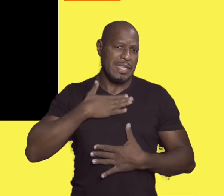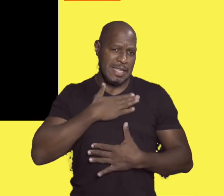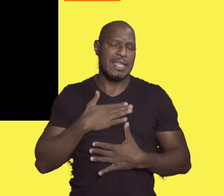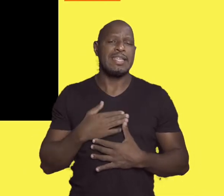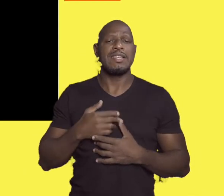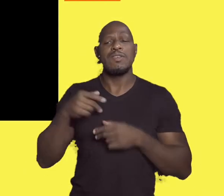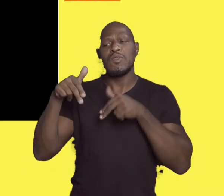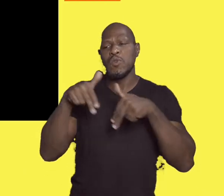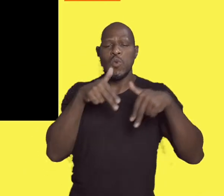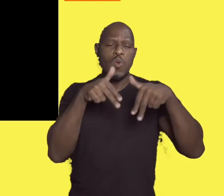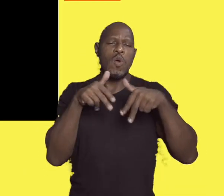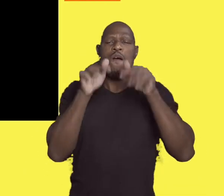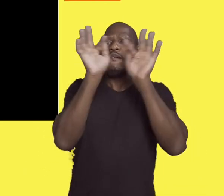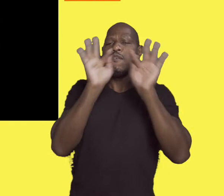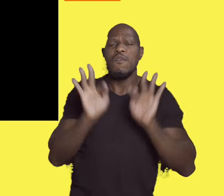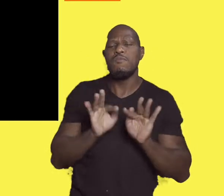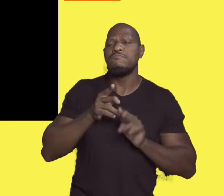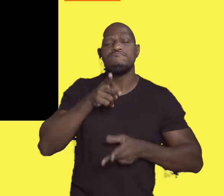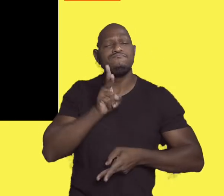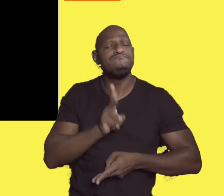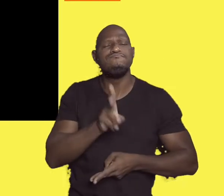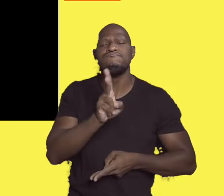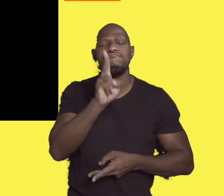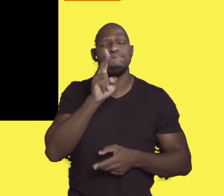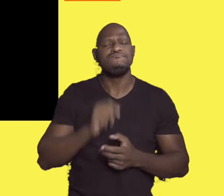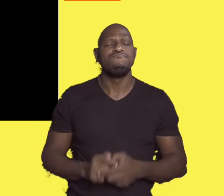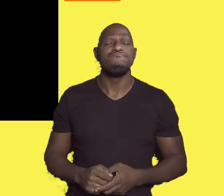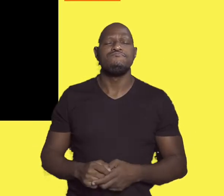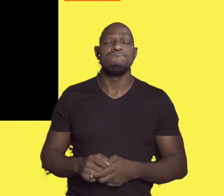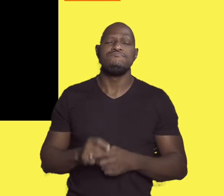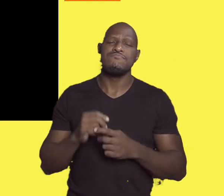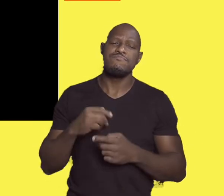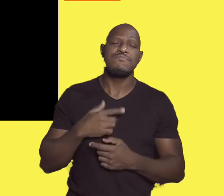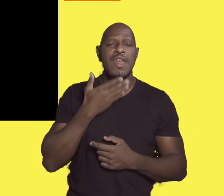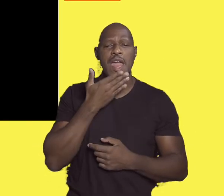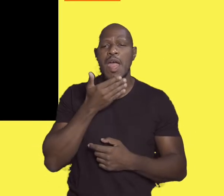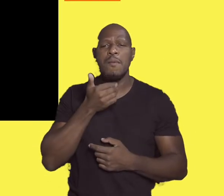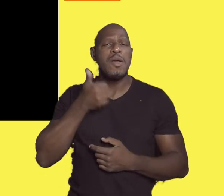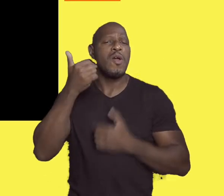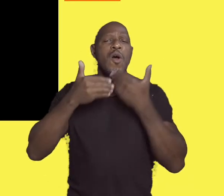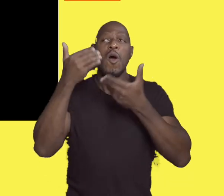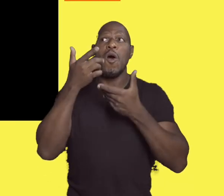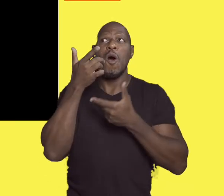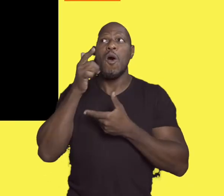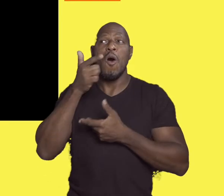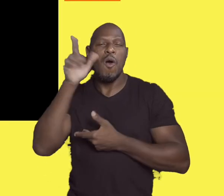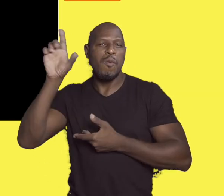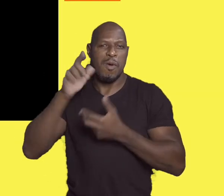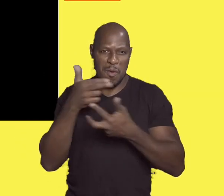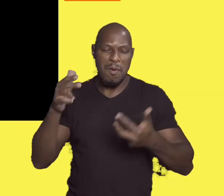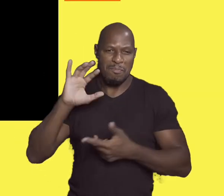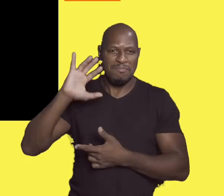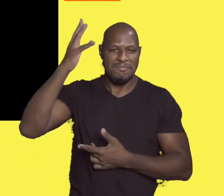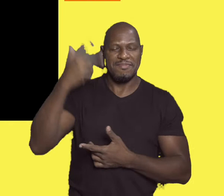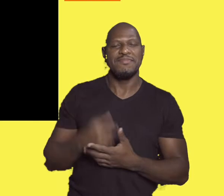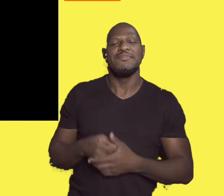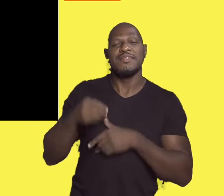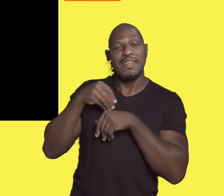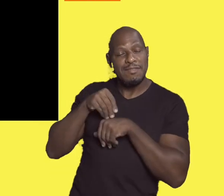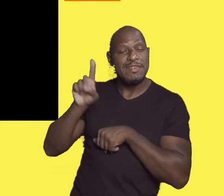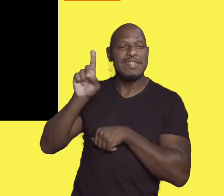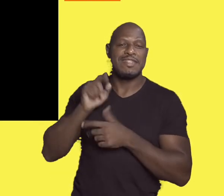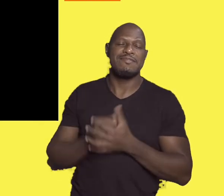eles vivem felizes para sempre, até algo melhor acontecer. Então eu mandei essa